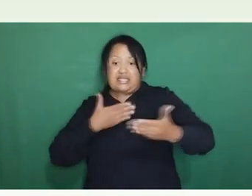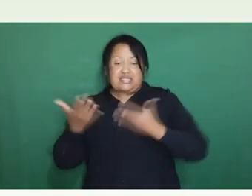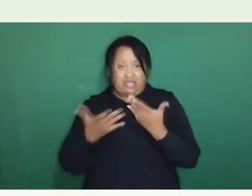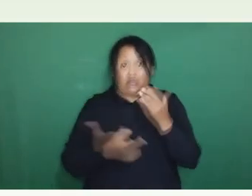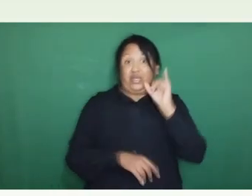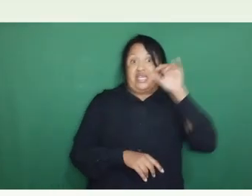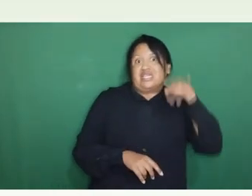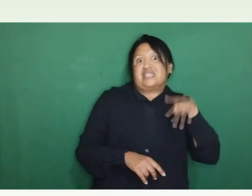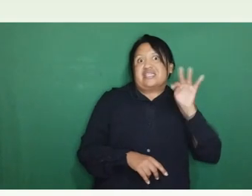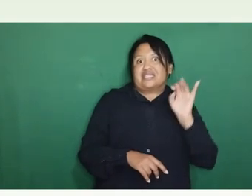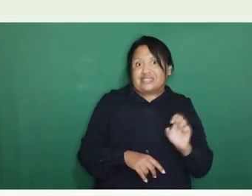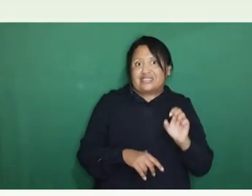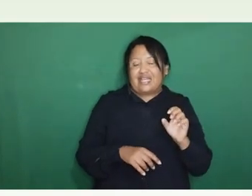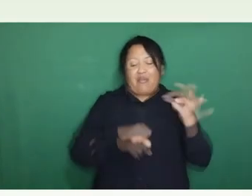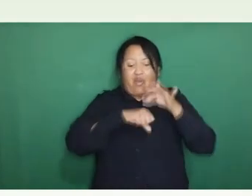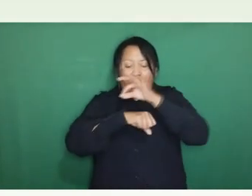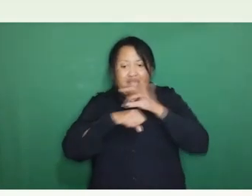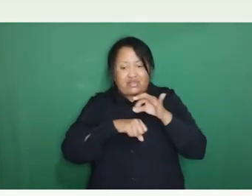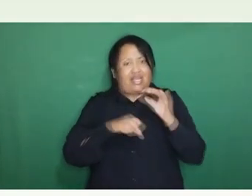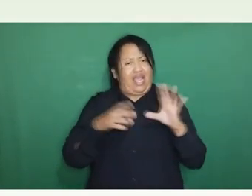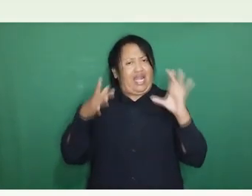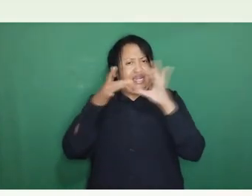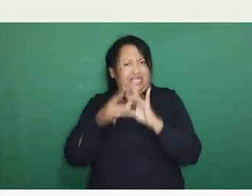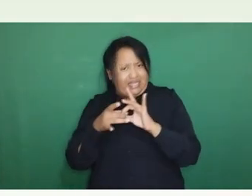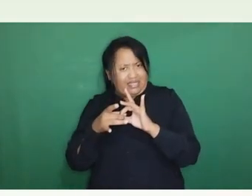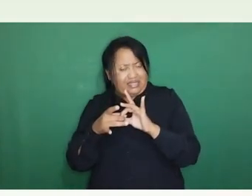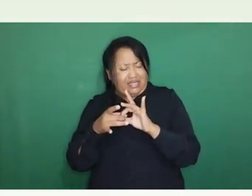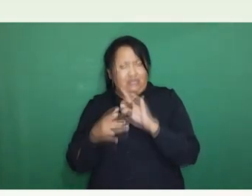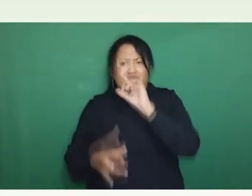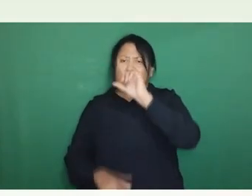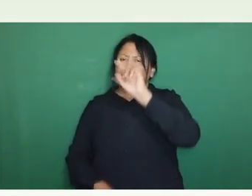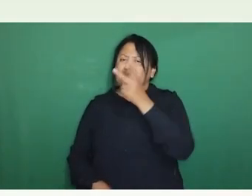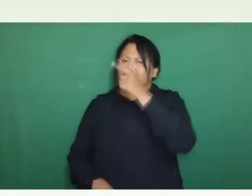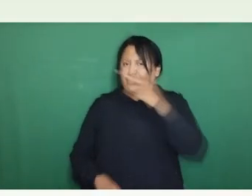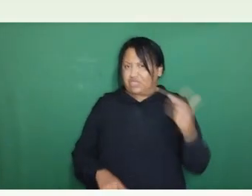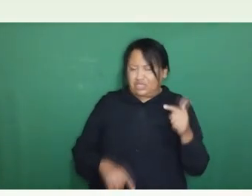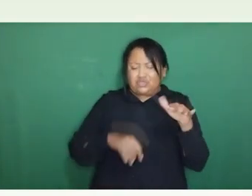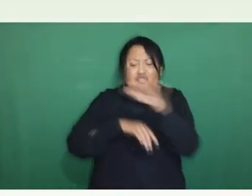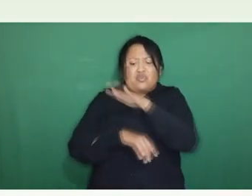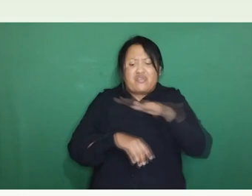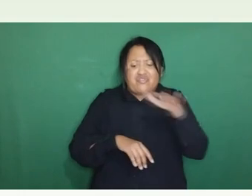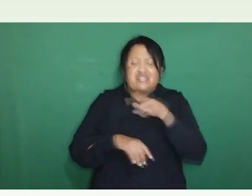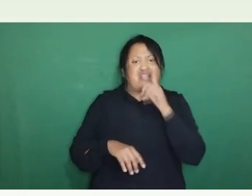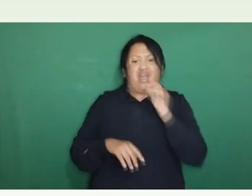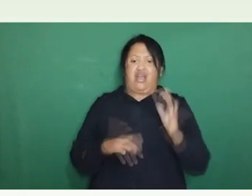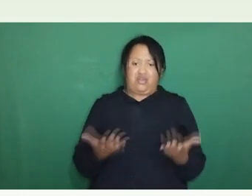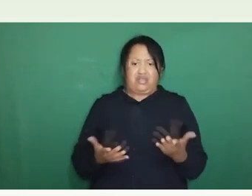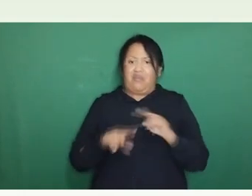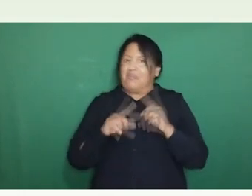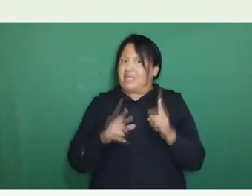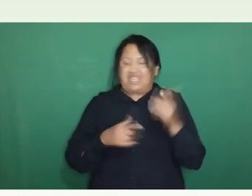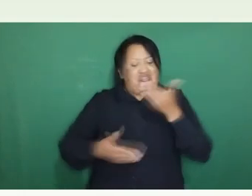a atenção superficial da água ligação de hidrogênio confere tensão superficial da água mas ela não são